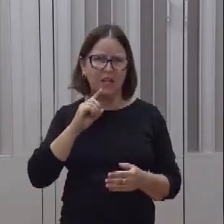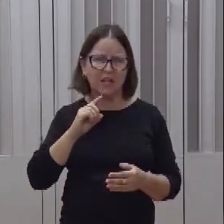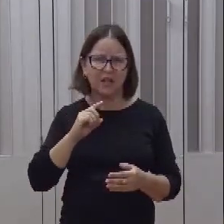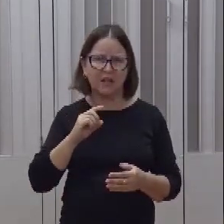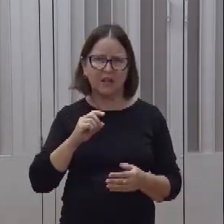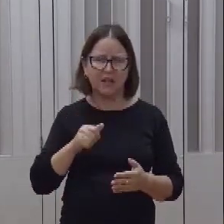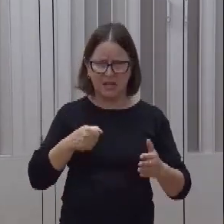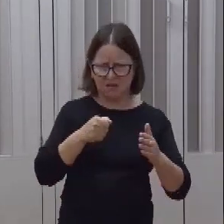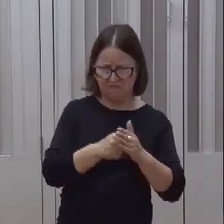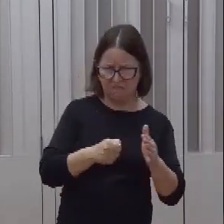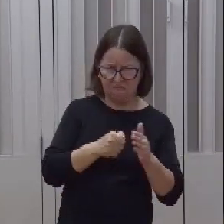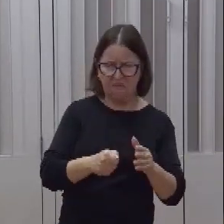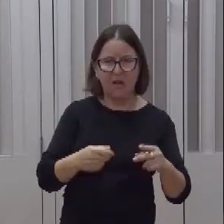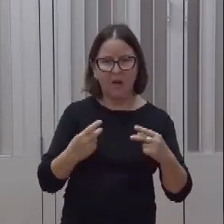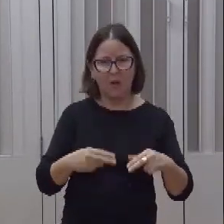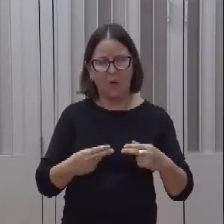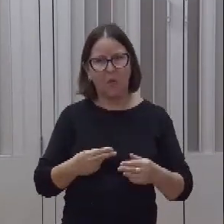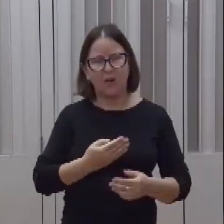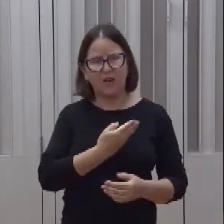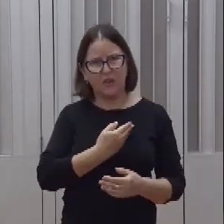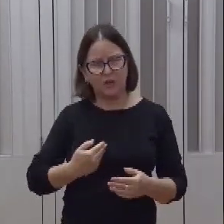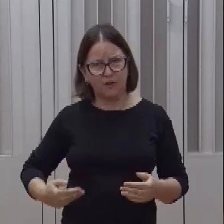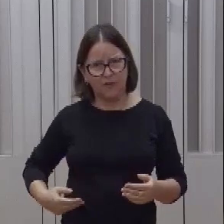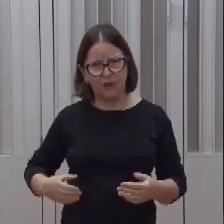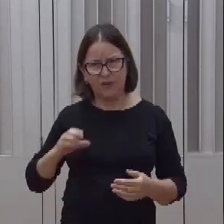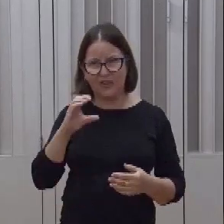enfrentando o governo da Califórnia.